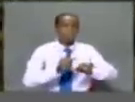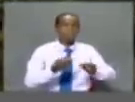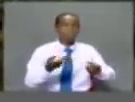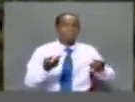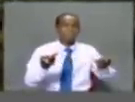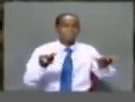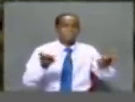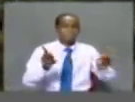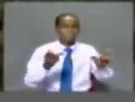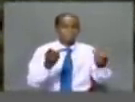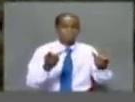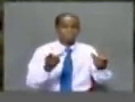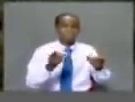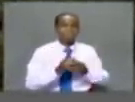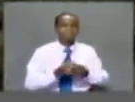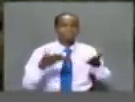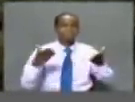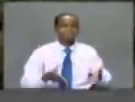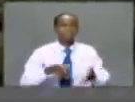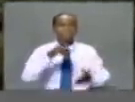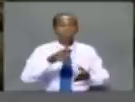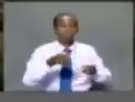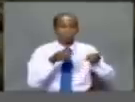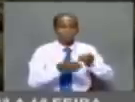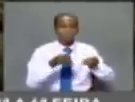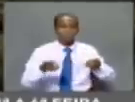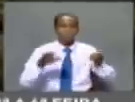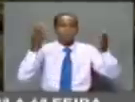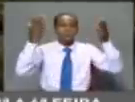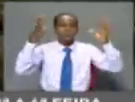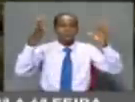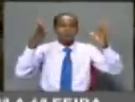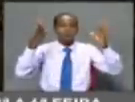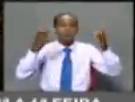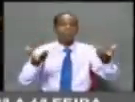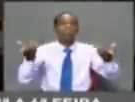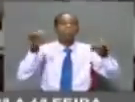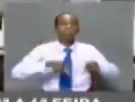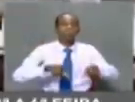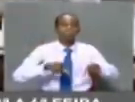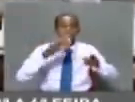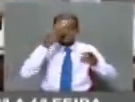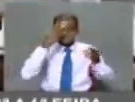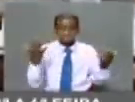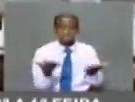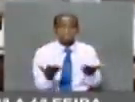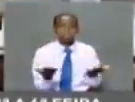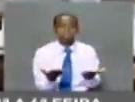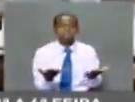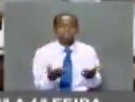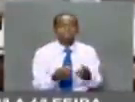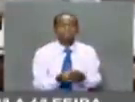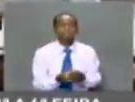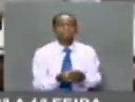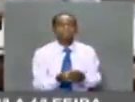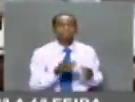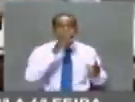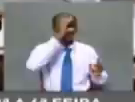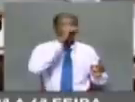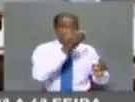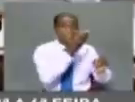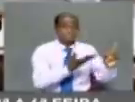previsão de inauguração do grandioso aeroporto ainda é incerta. O que vai ocorrer é que, apesar desta vontade,